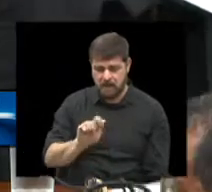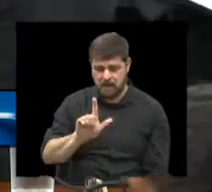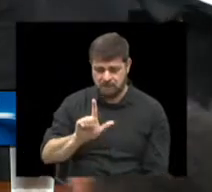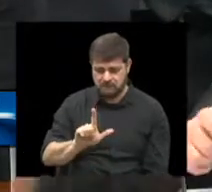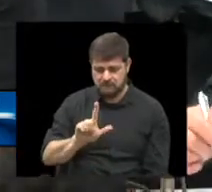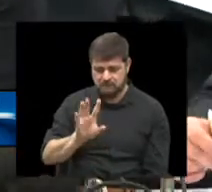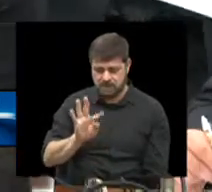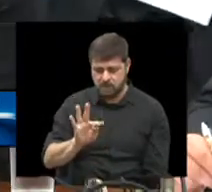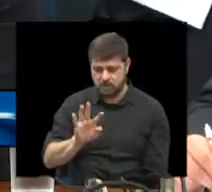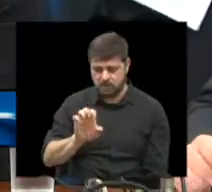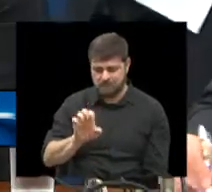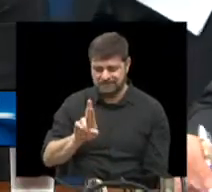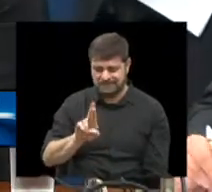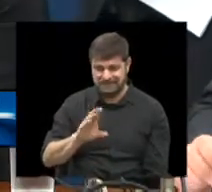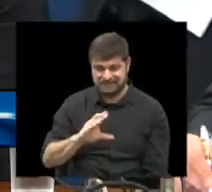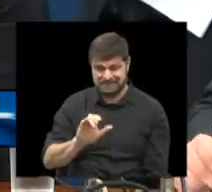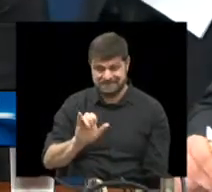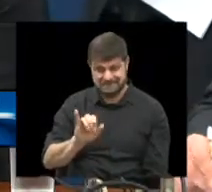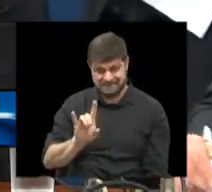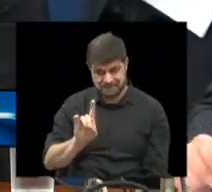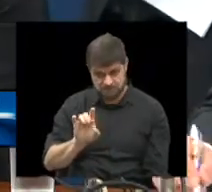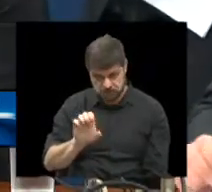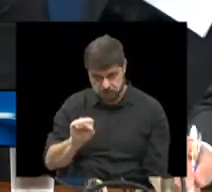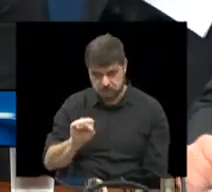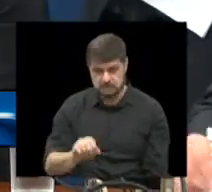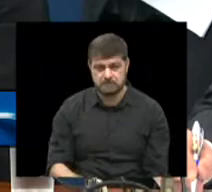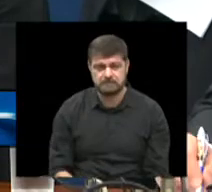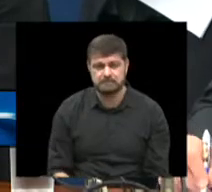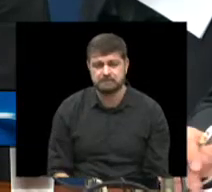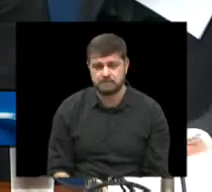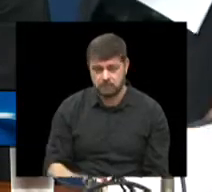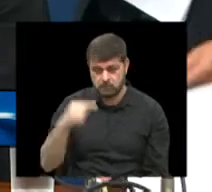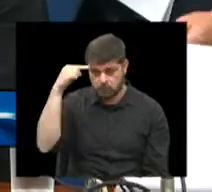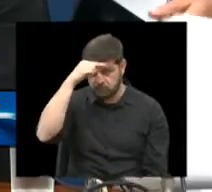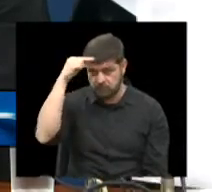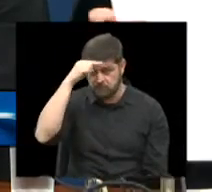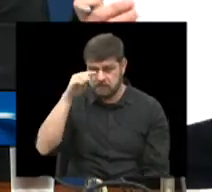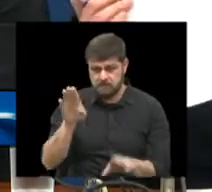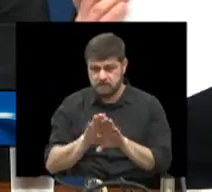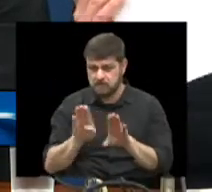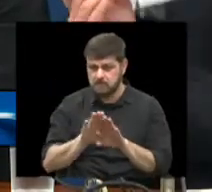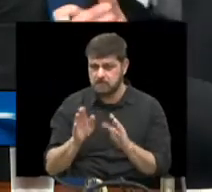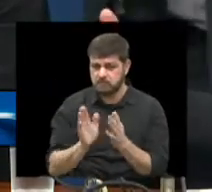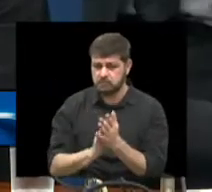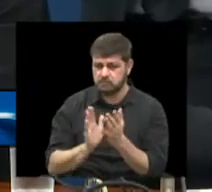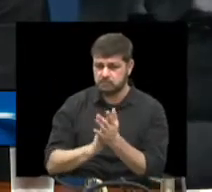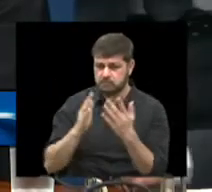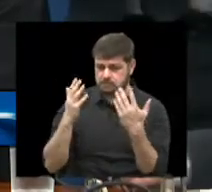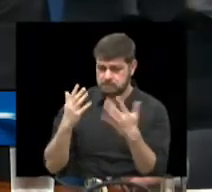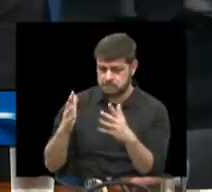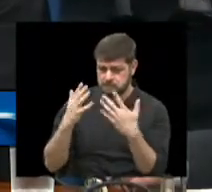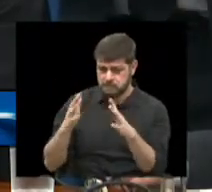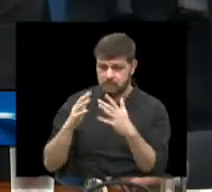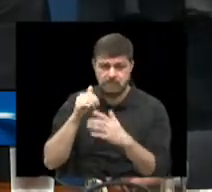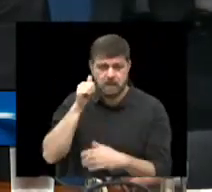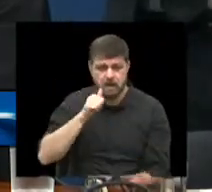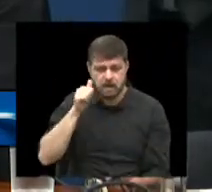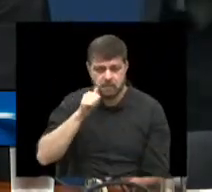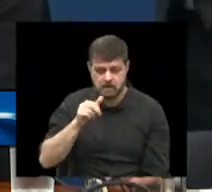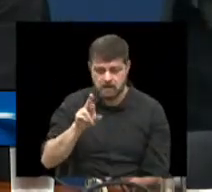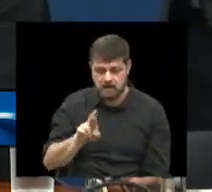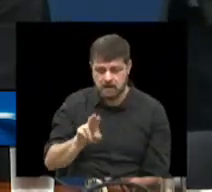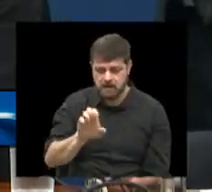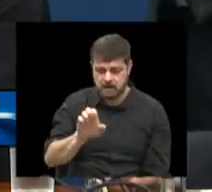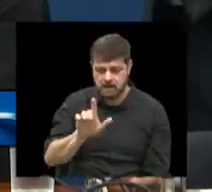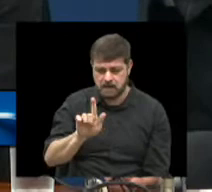Cristo. Encaminhe-se. Requerimento ainda sem número do vereador Felipe Marquesi, que requer votos de congratulação à senhora Regina